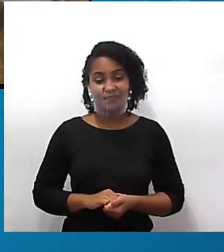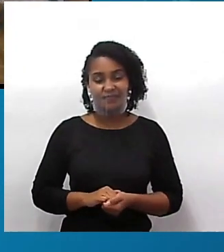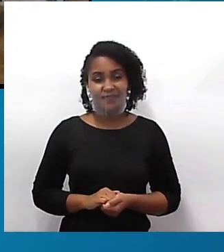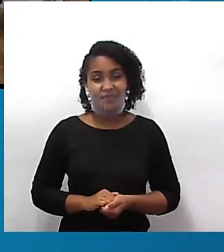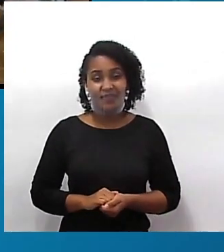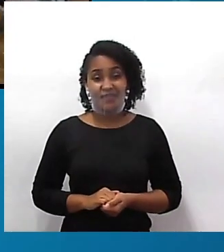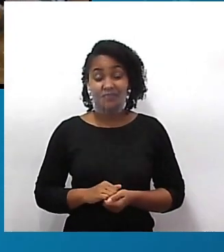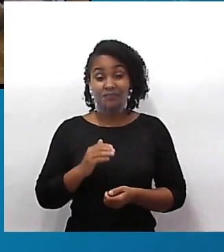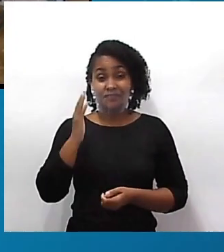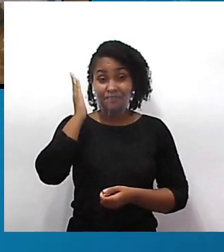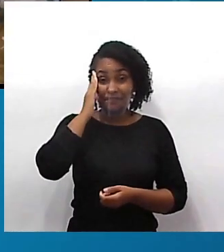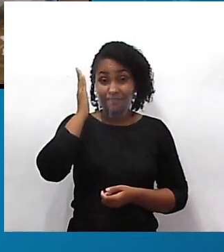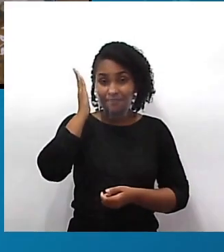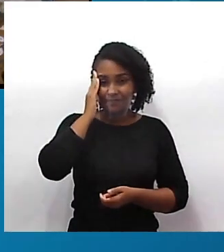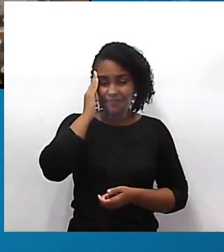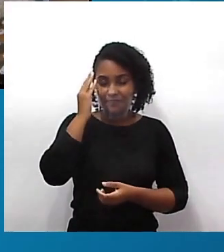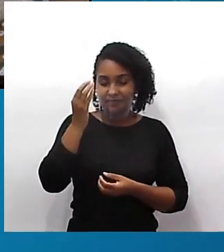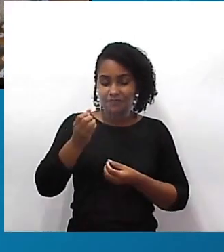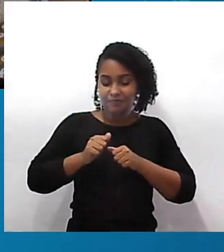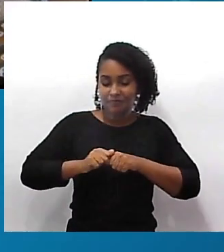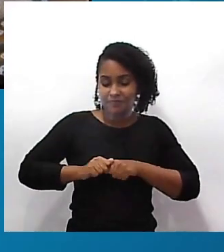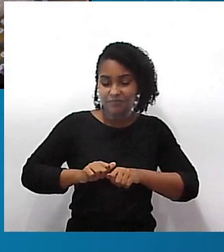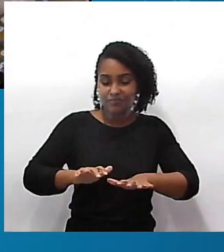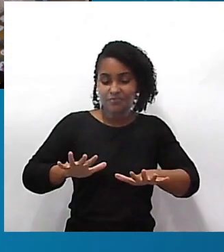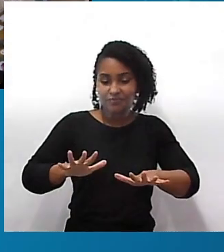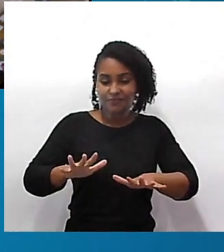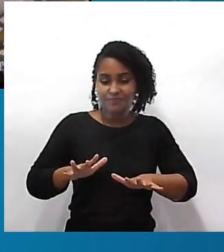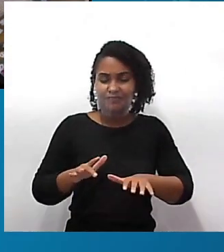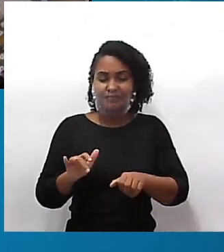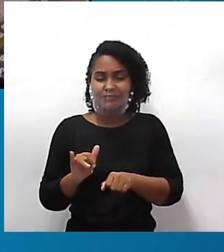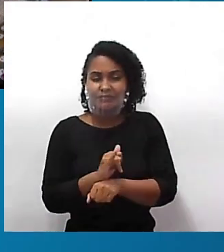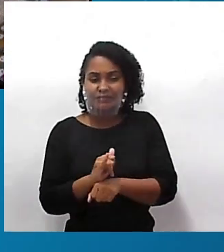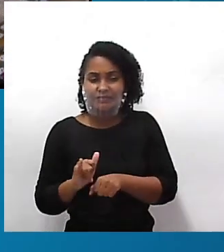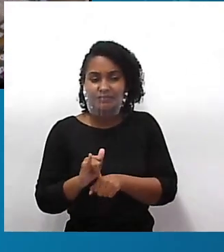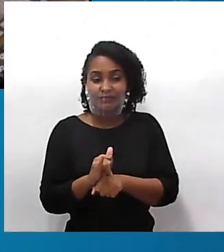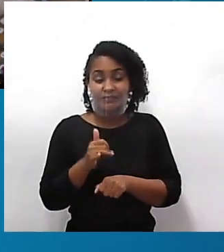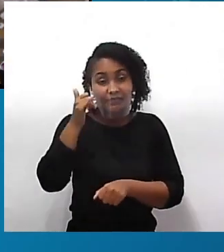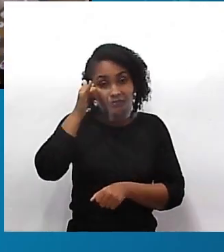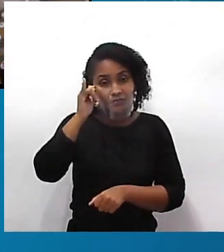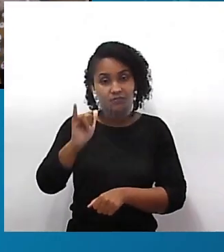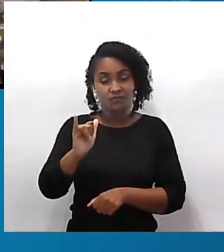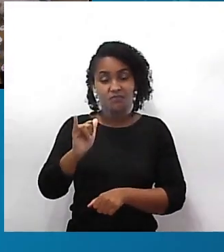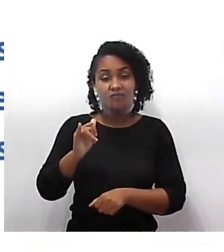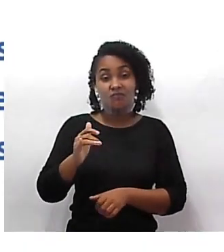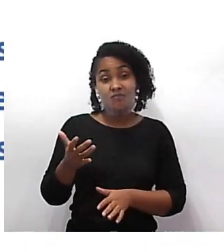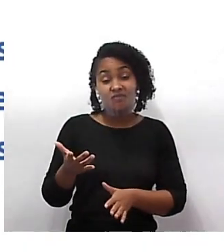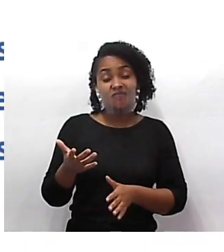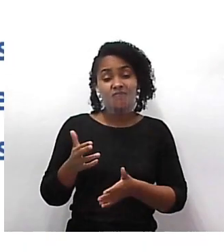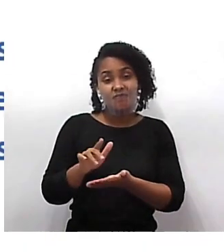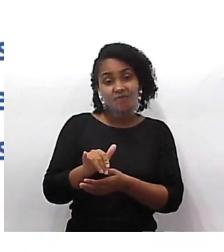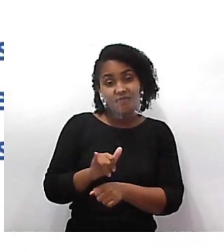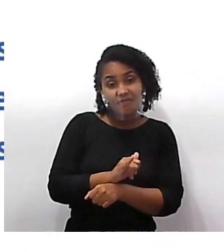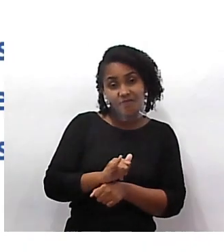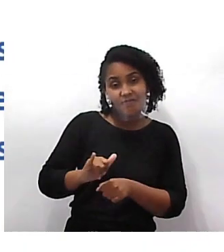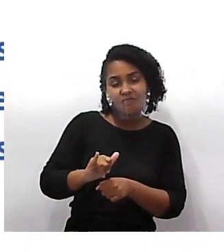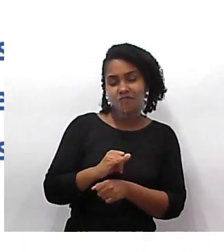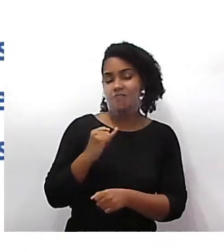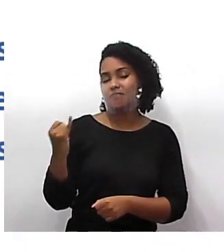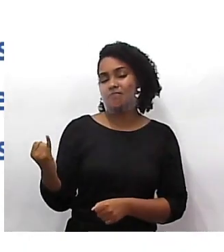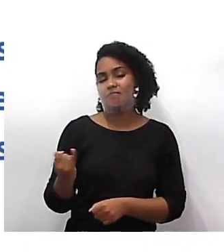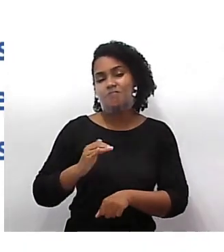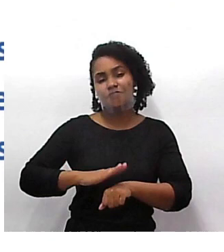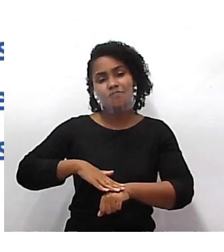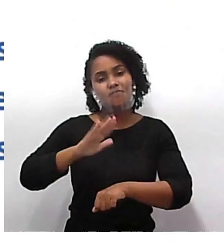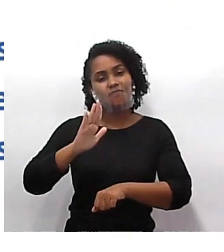Entender o modo de transmissão, adotando medidas preventivas, é uma das formas mais importantes